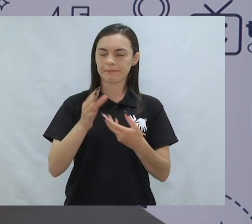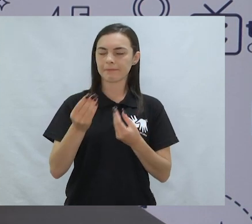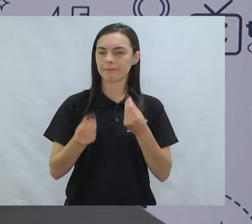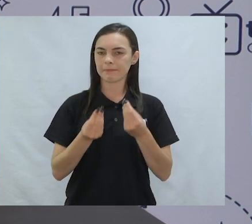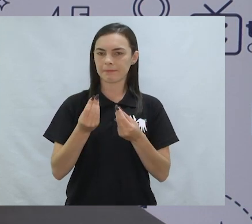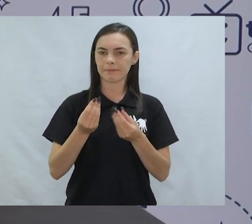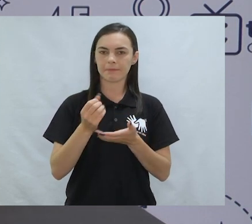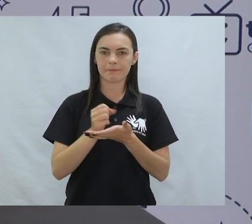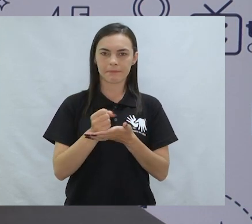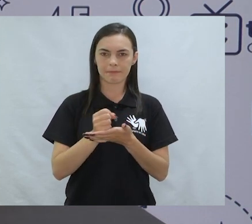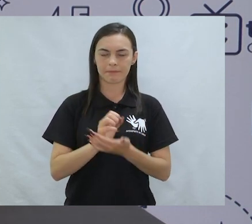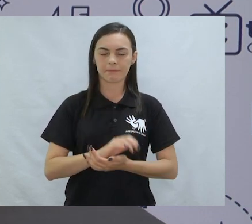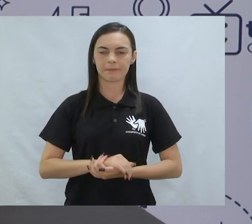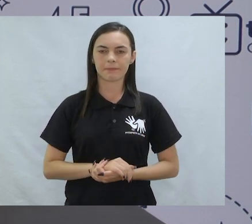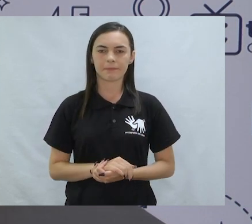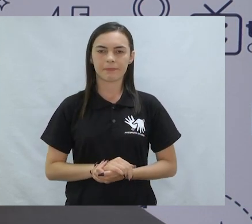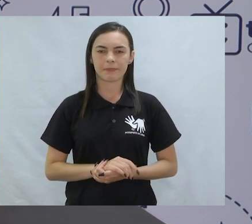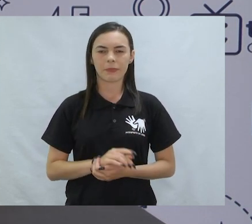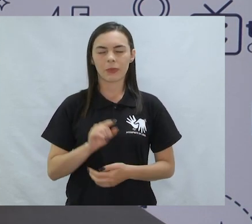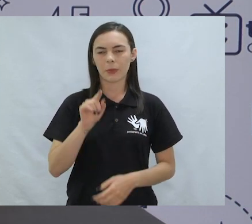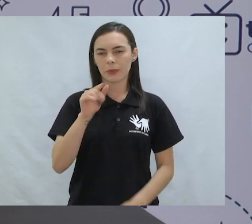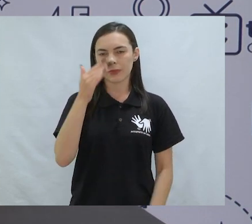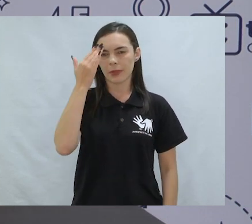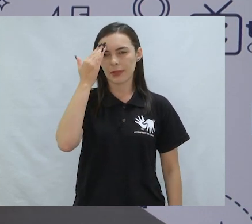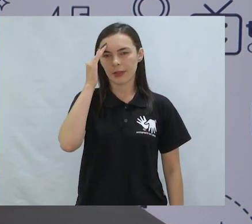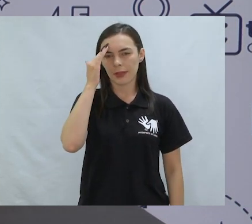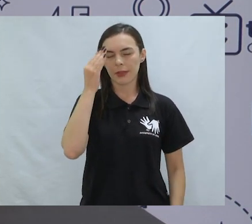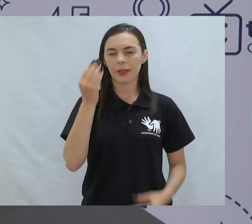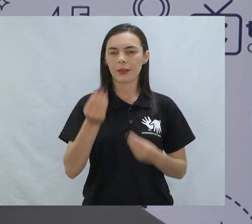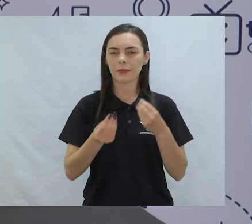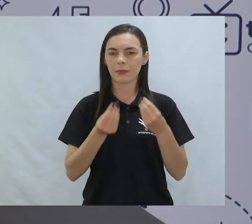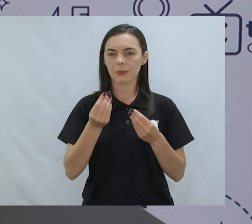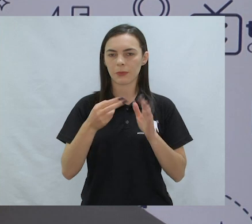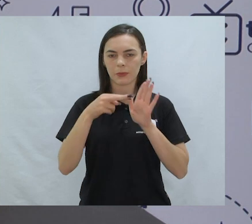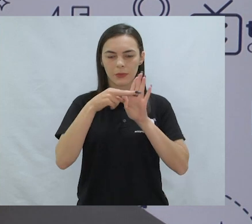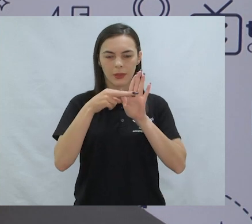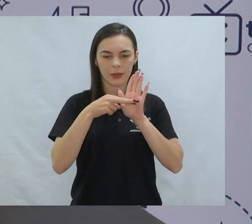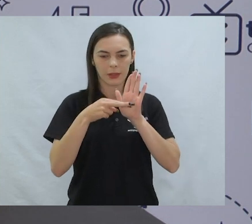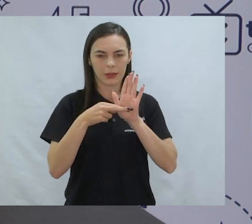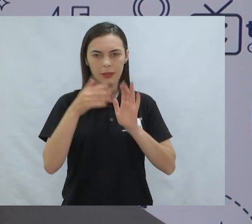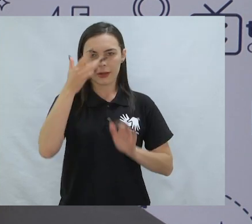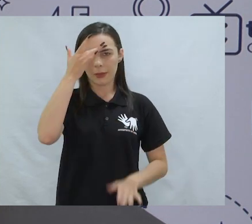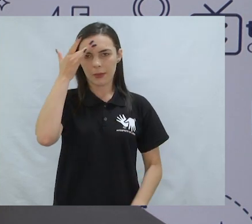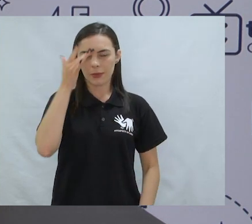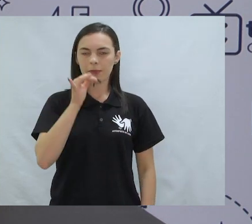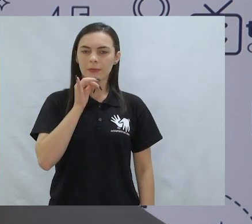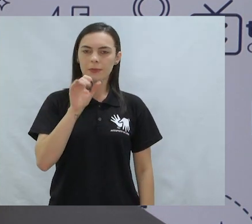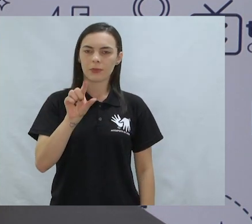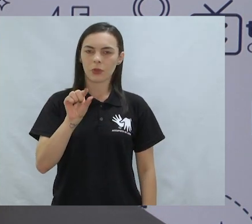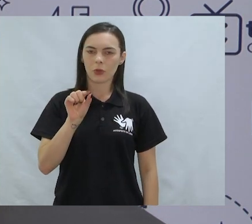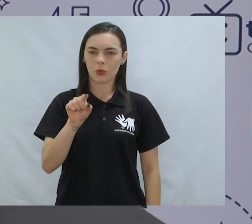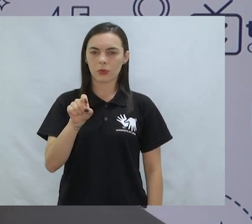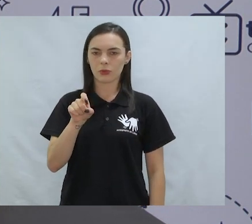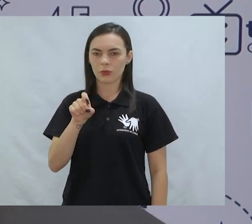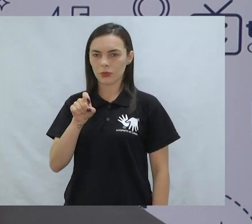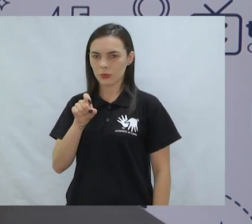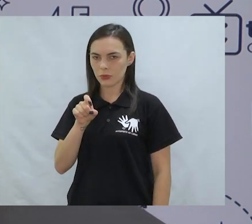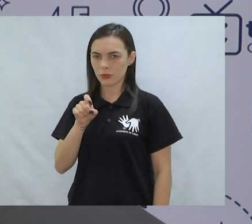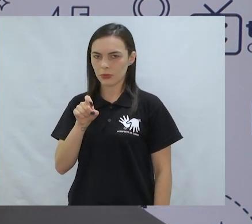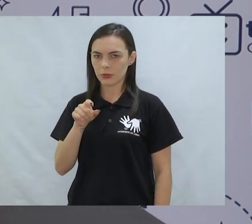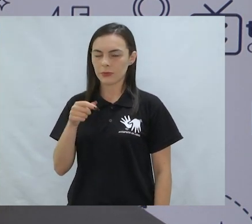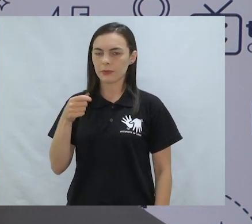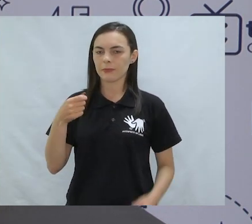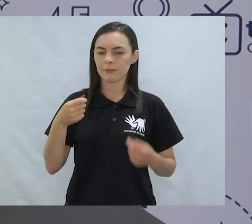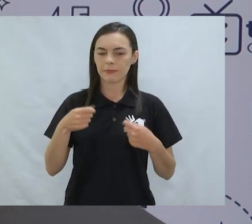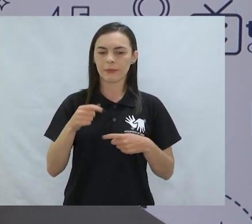branco como que a gente vai jogar. Só para vocês entenderem. Então, uma pessoa que escolheu o X, ela